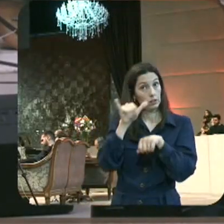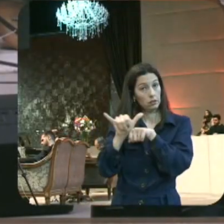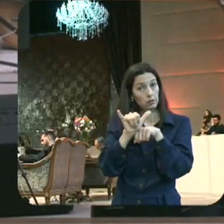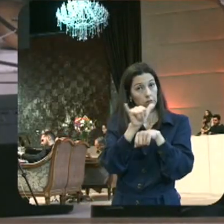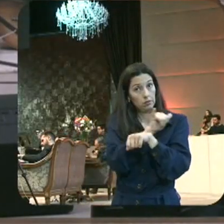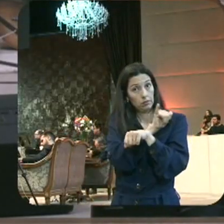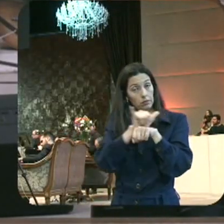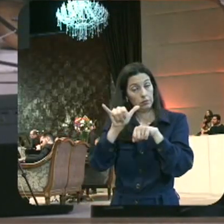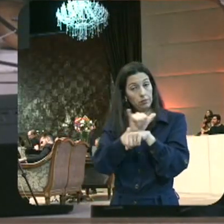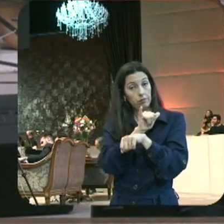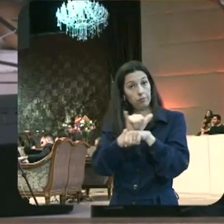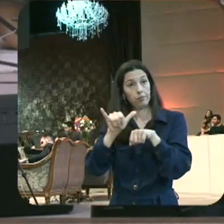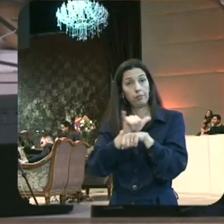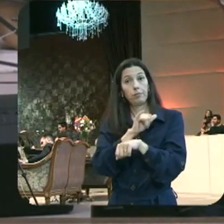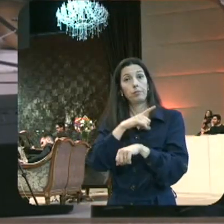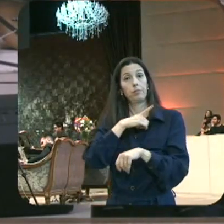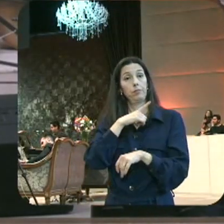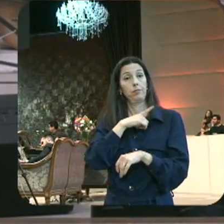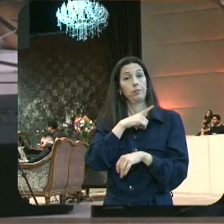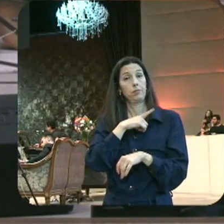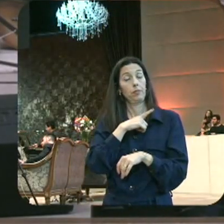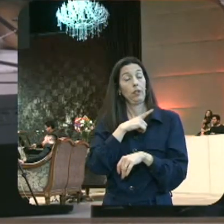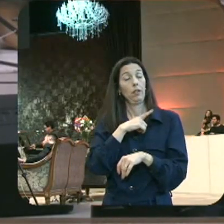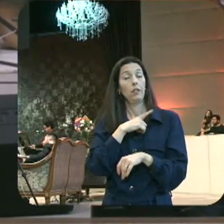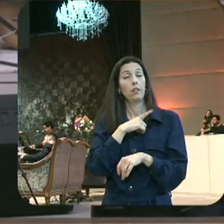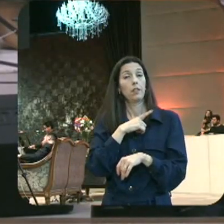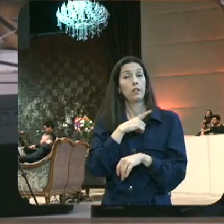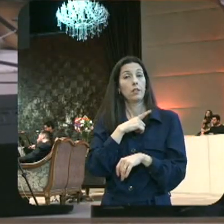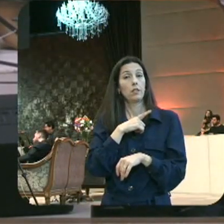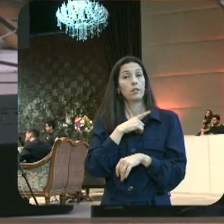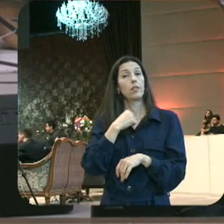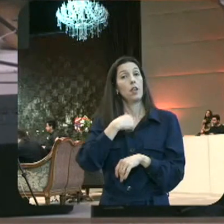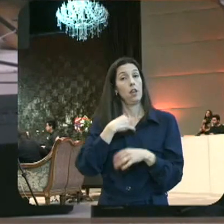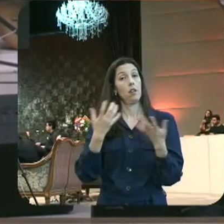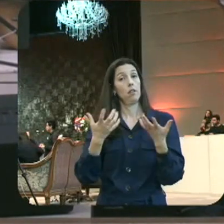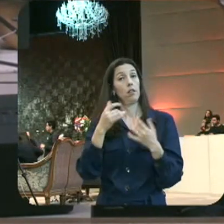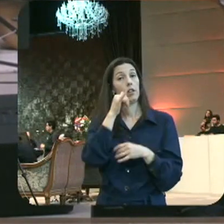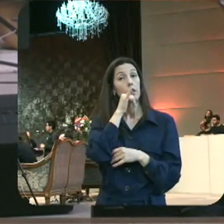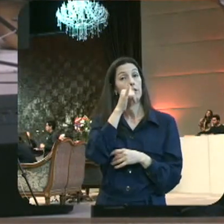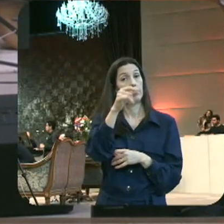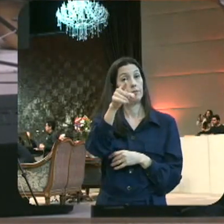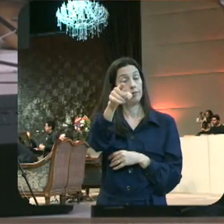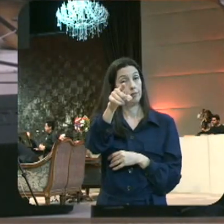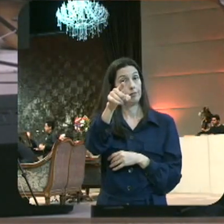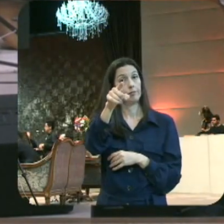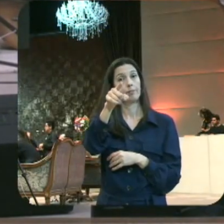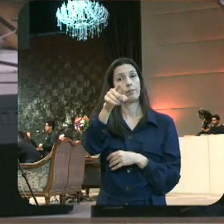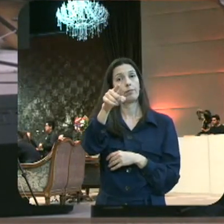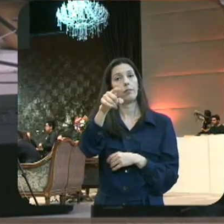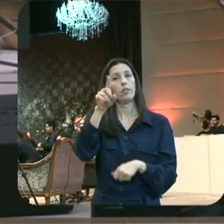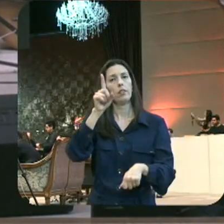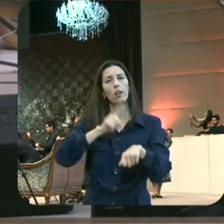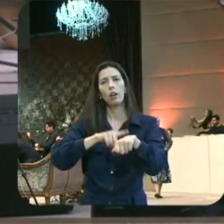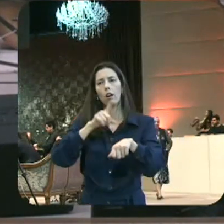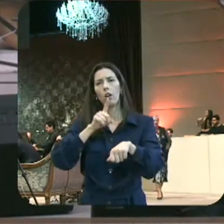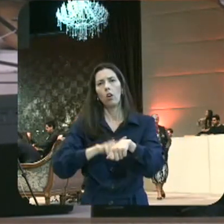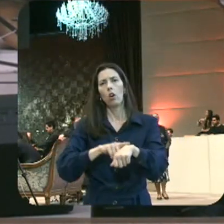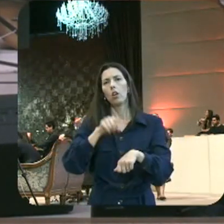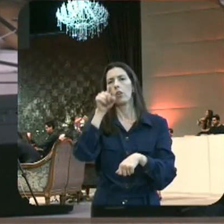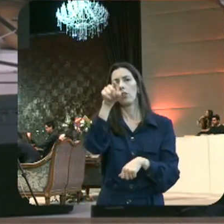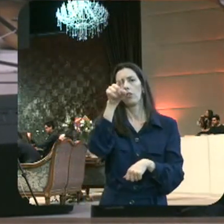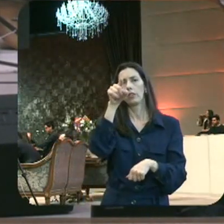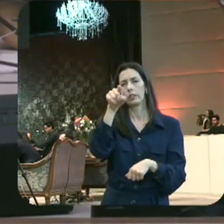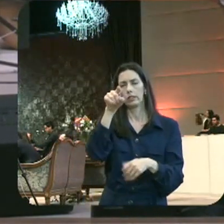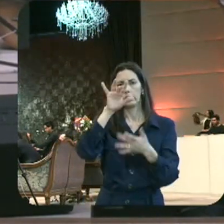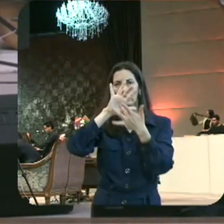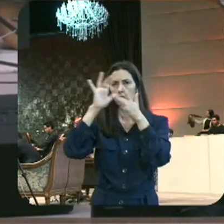que é incrível. Eu queria dizer para você que quando você é lavado no sangue